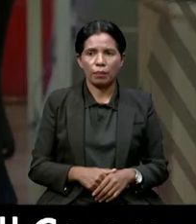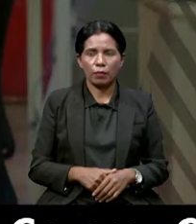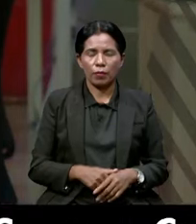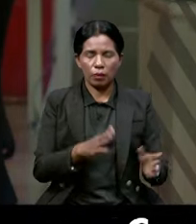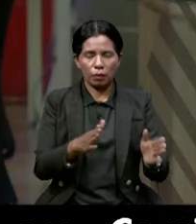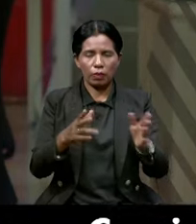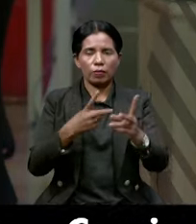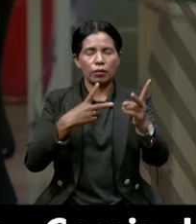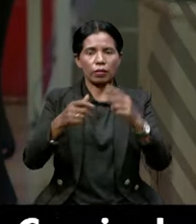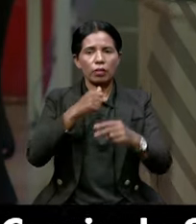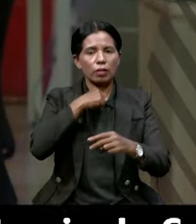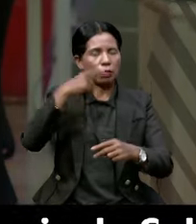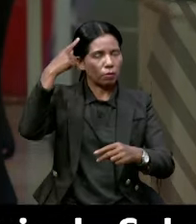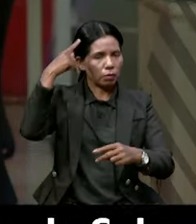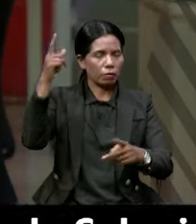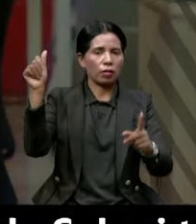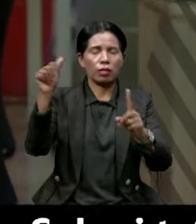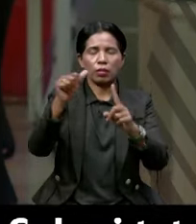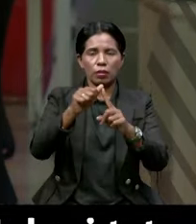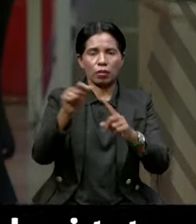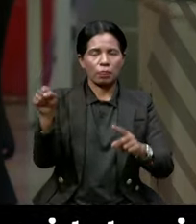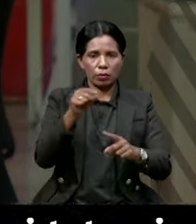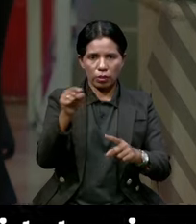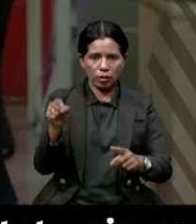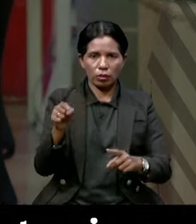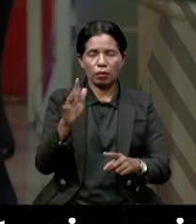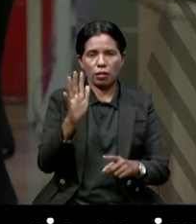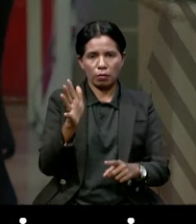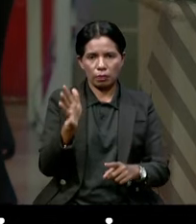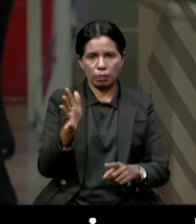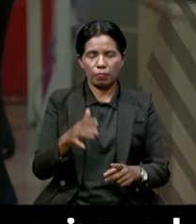Preparação visita Papa Francisco atinge no Procento Lima Nulo.